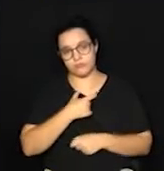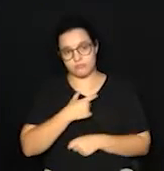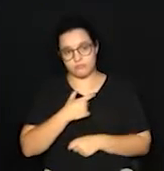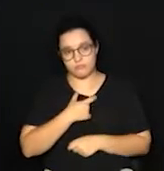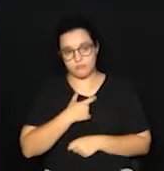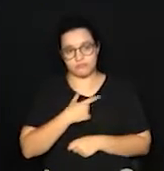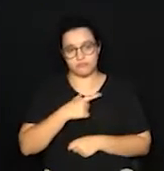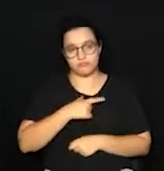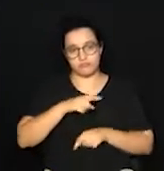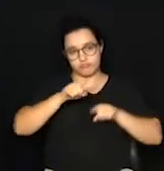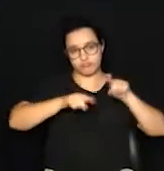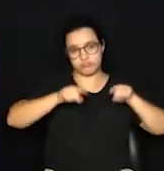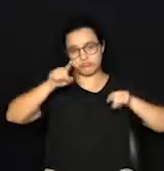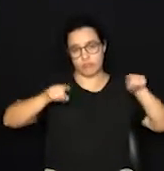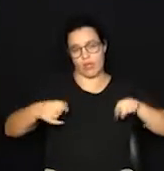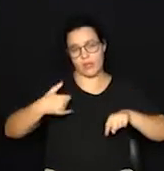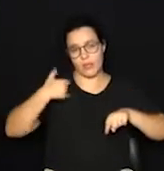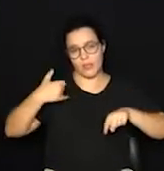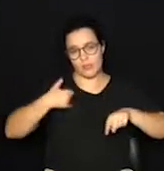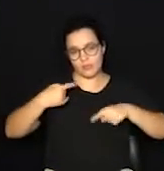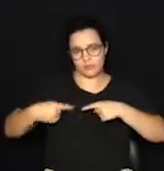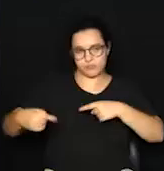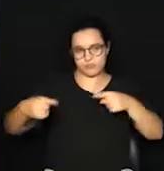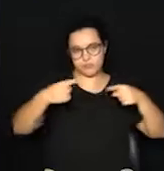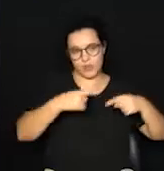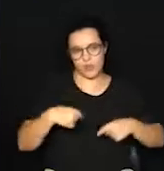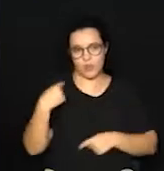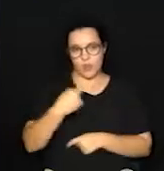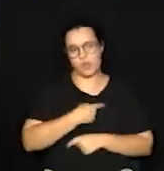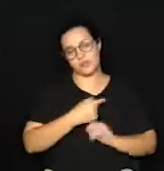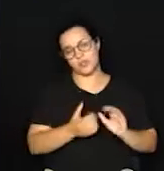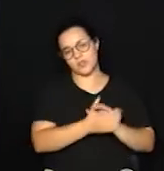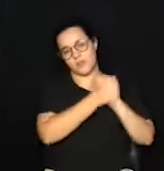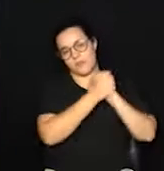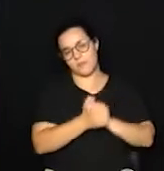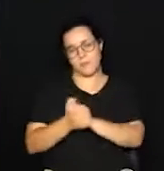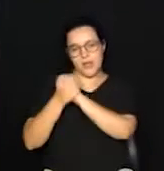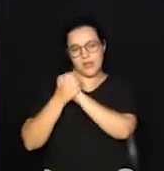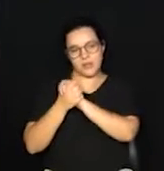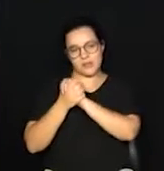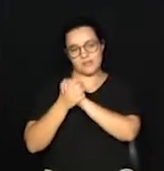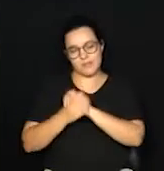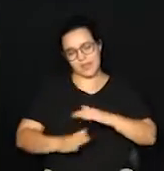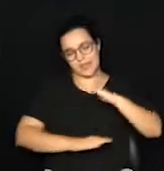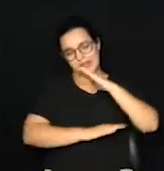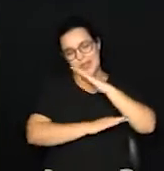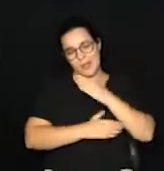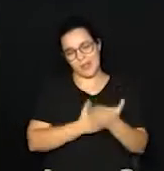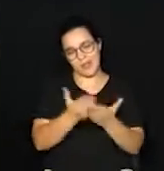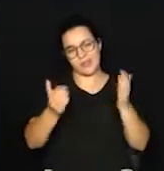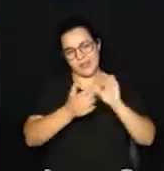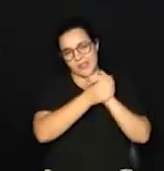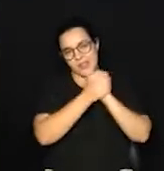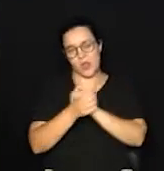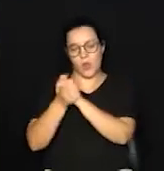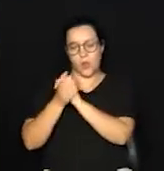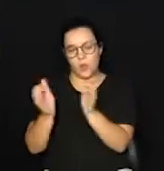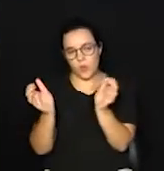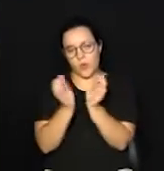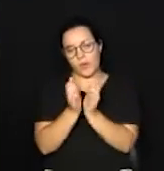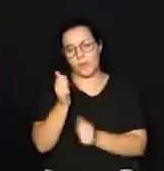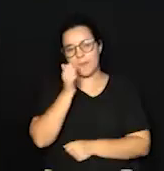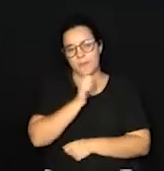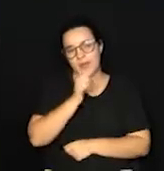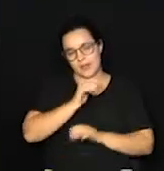em diferentes níveis da disputa. E fica aqui os parabéns da equipe da TV Câmara Campinas para essas meninas que